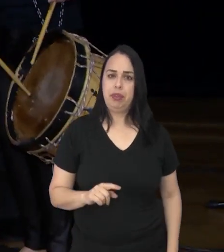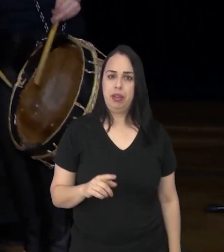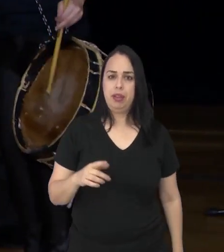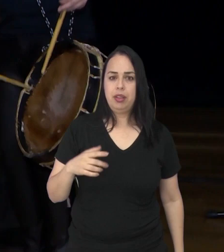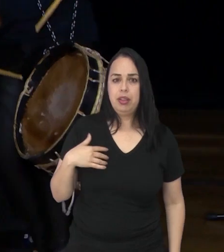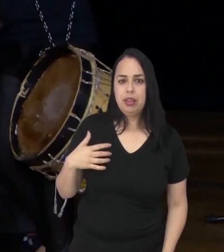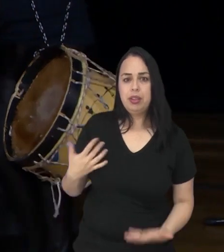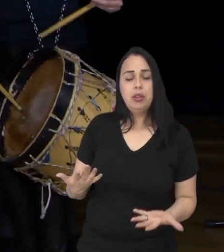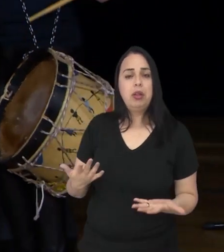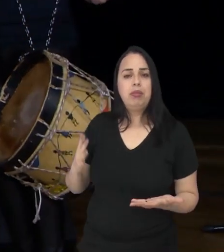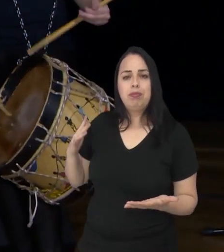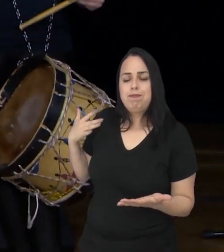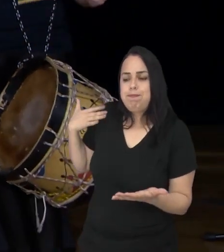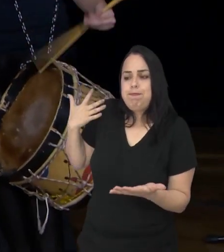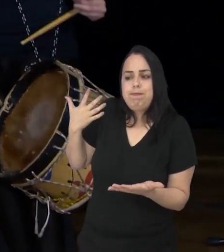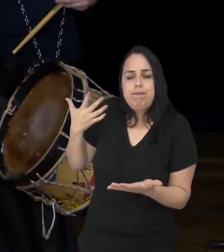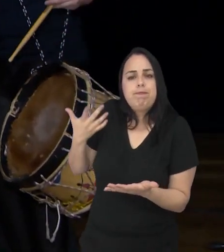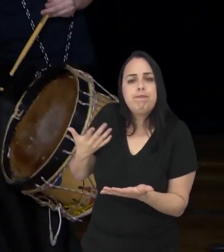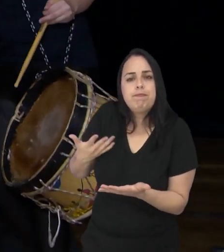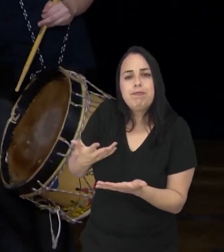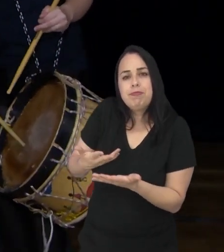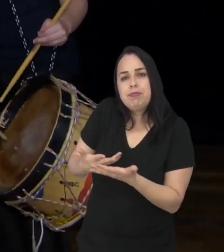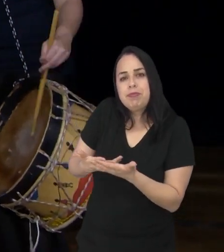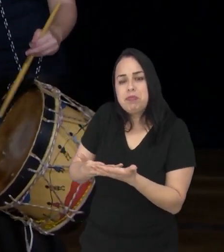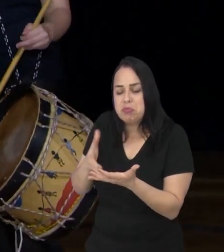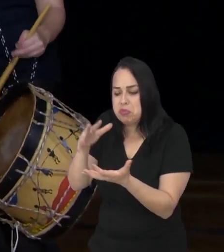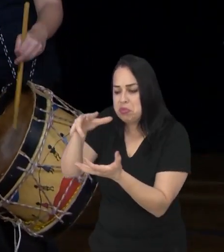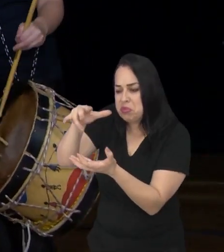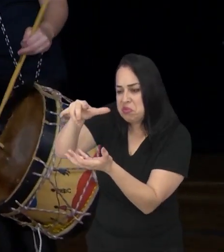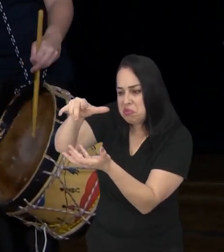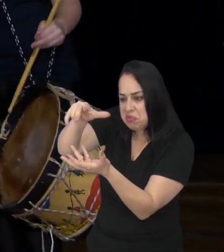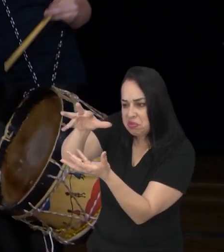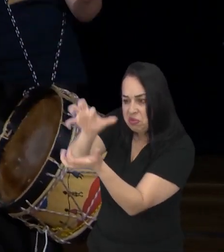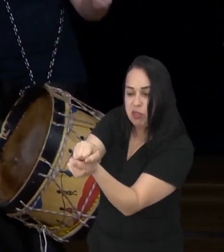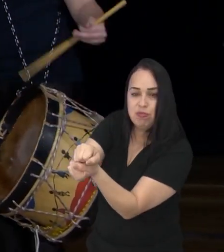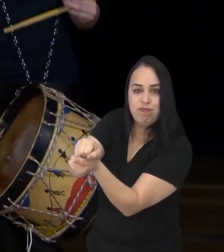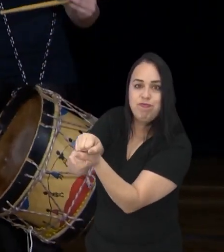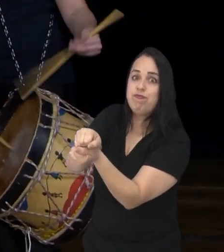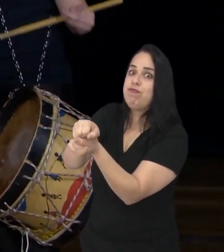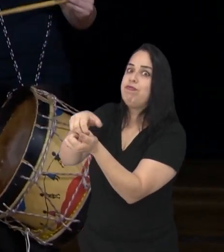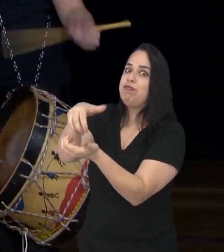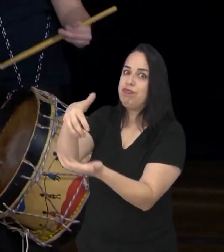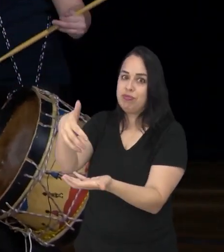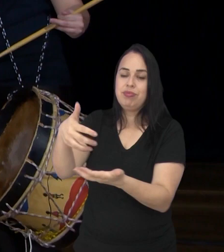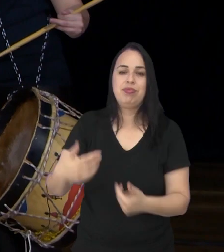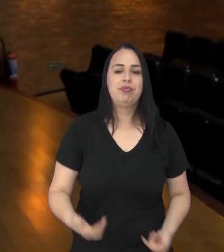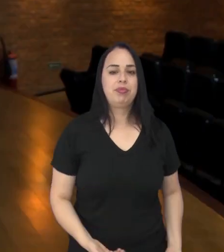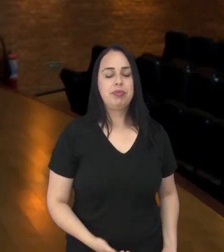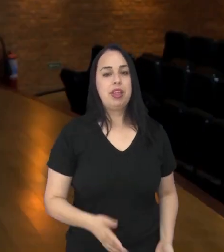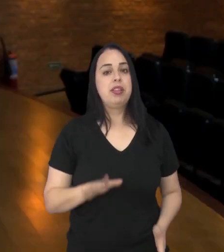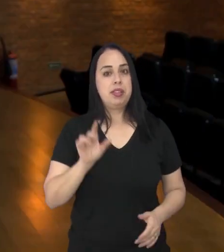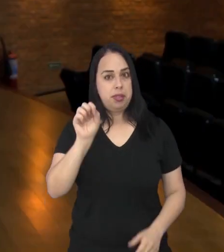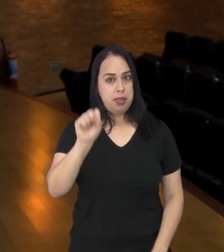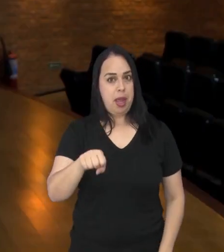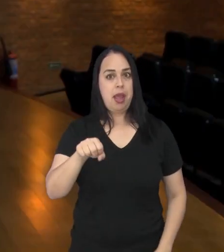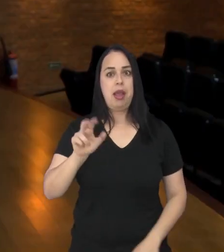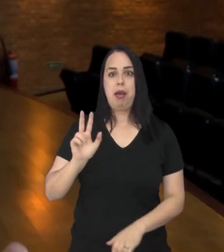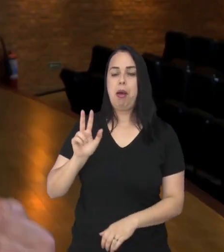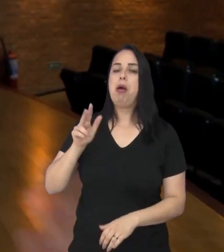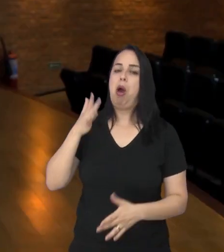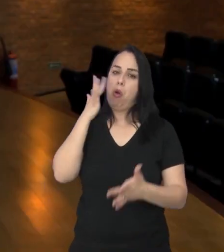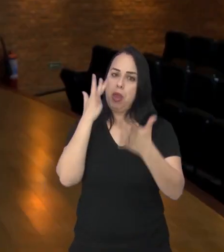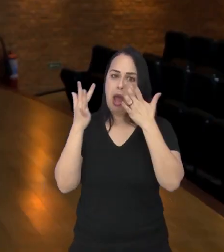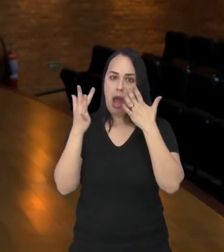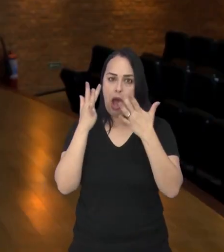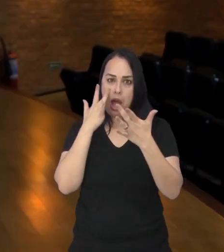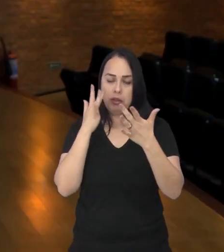Olha que ponto nós fomos chegar, quem destruiu o nosso planeta. Sim, é uma peça em